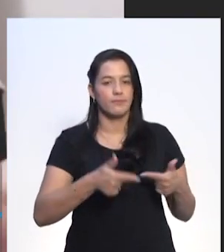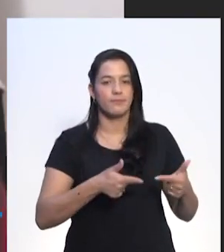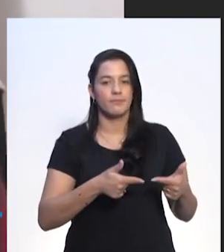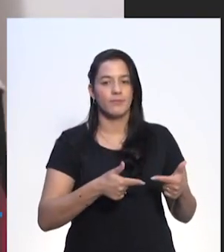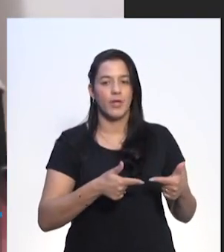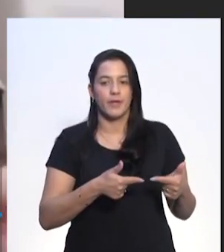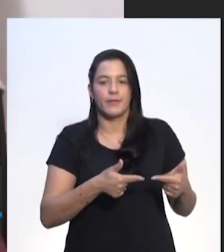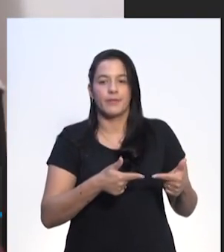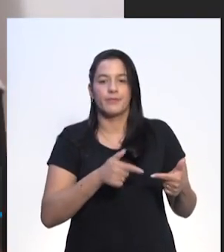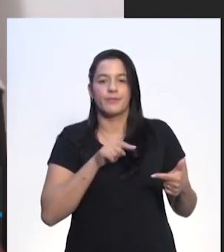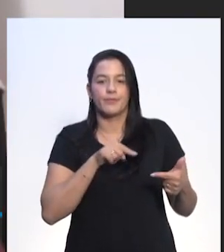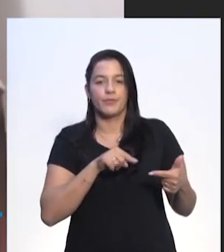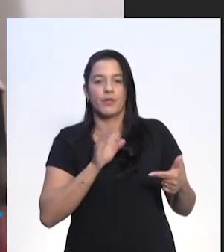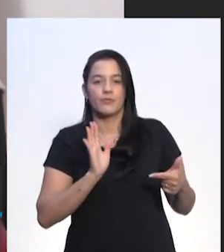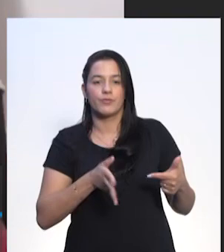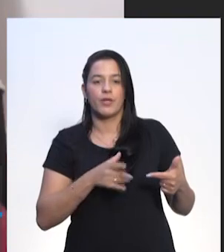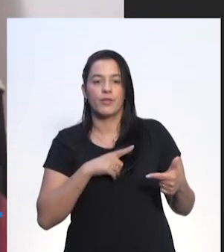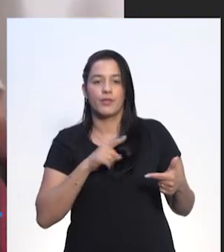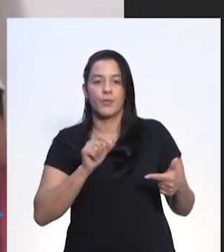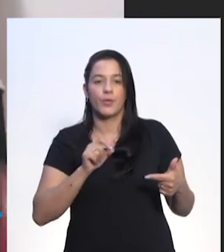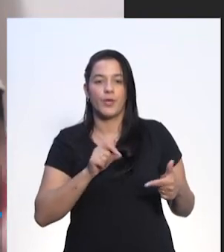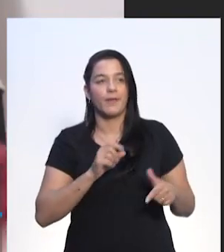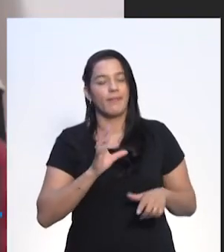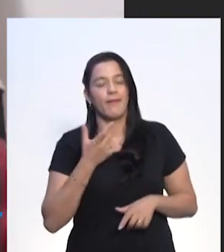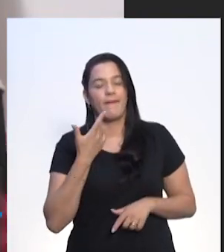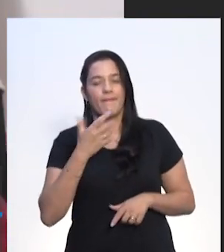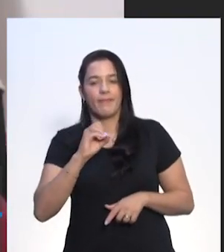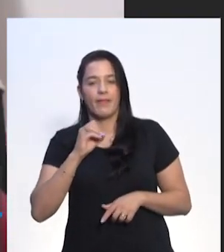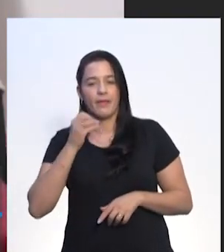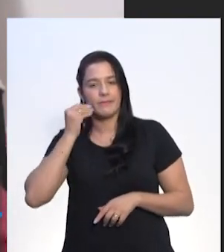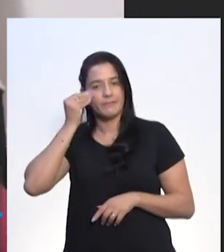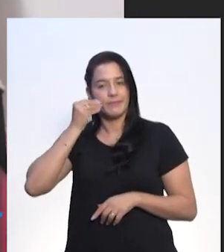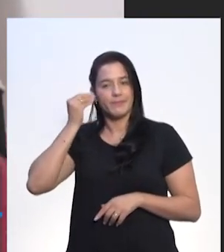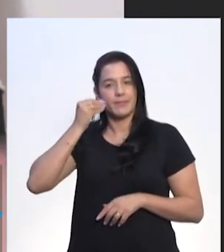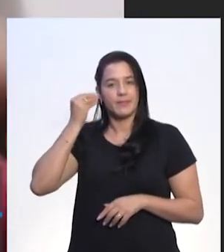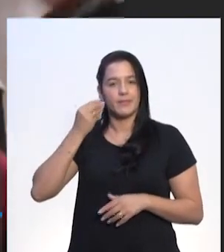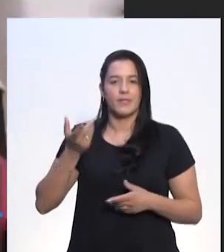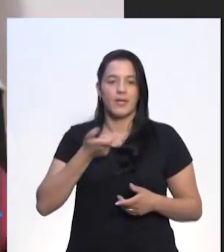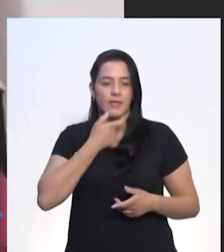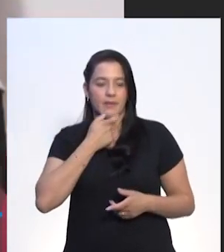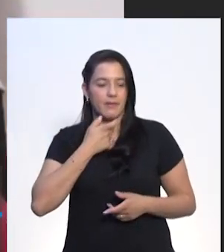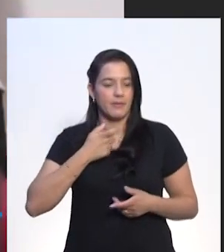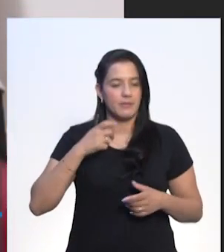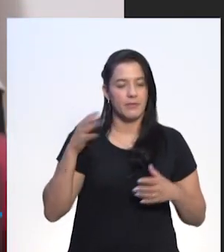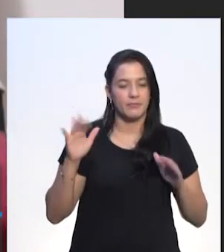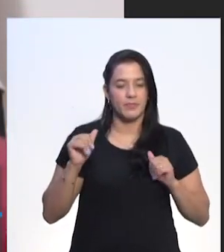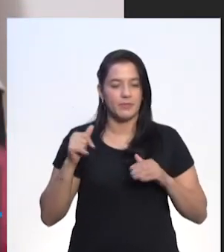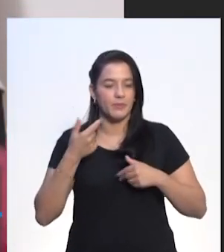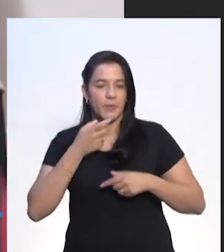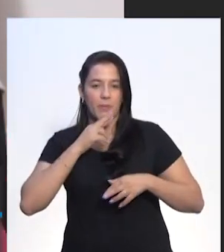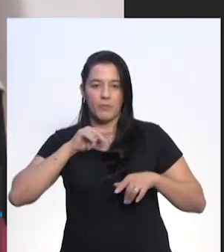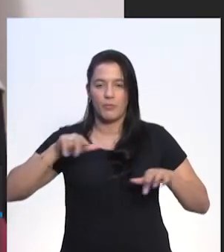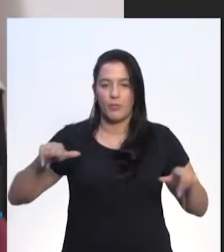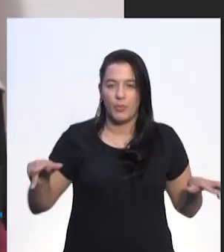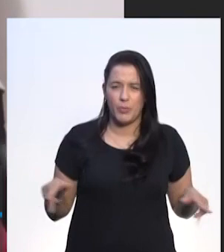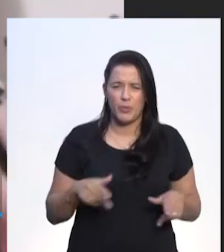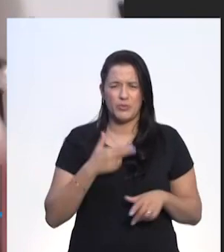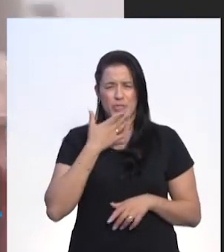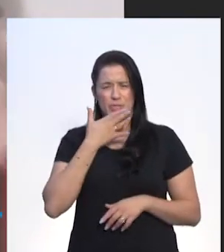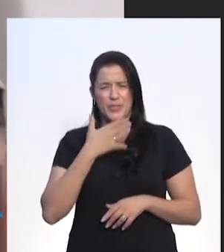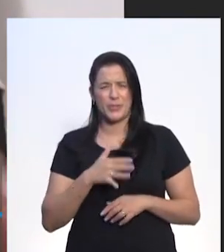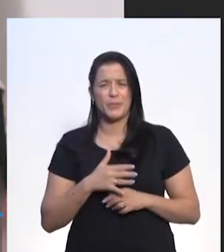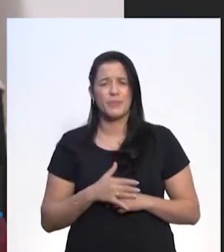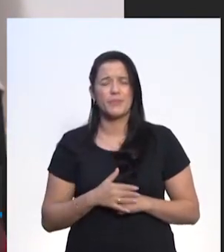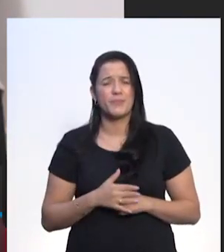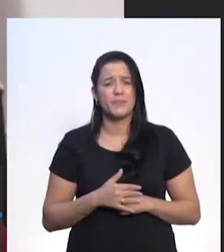emprego já exige que você tenha 10 anos de experiência, inglês, francês, espanhol e alemão fluente,